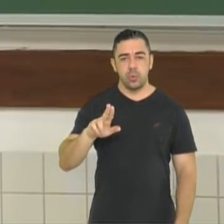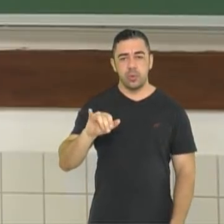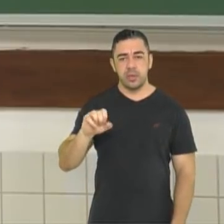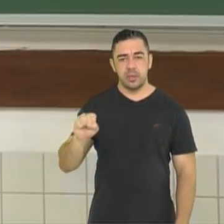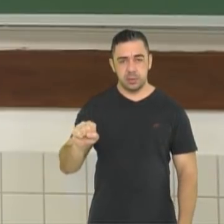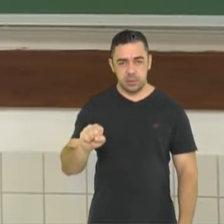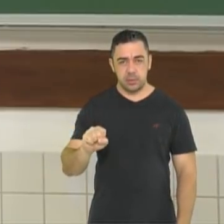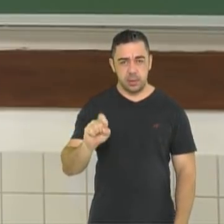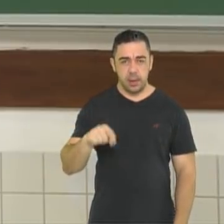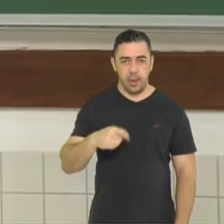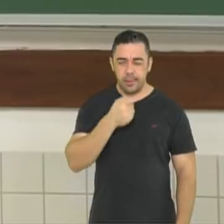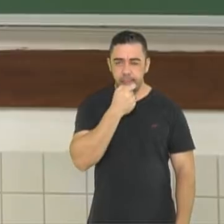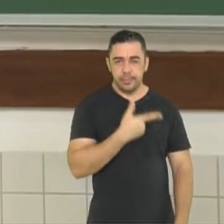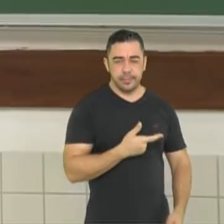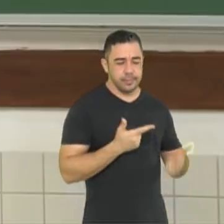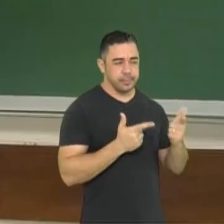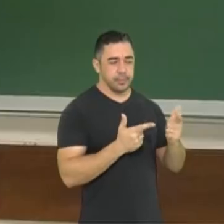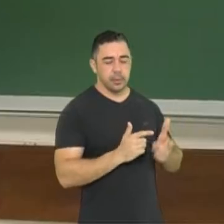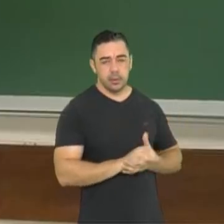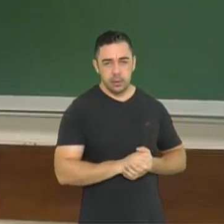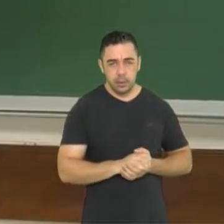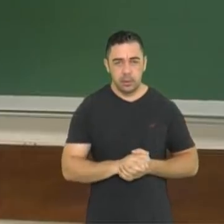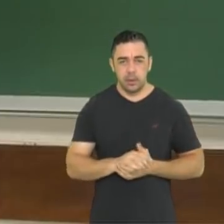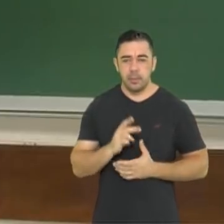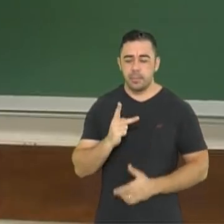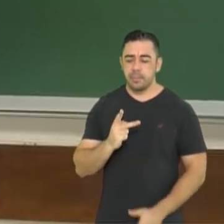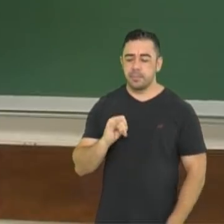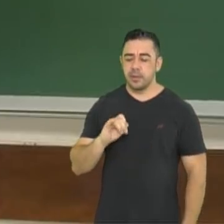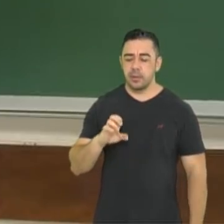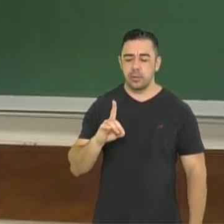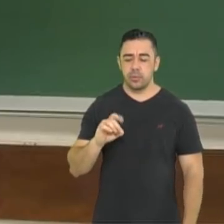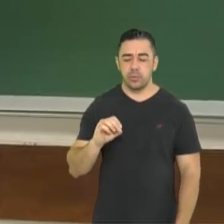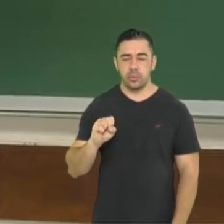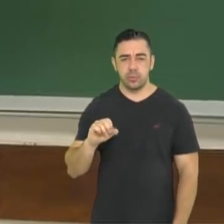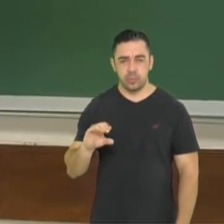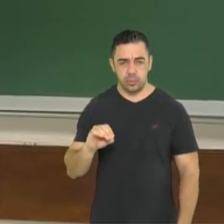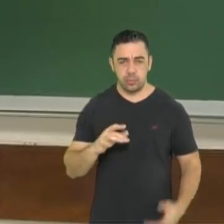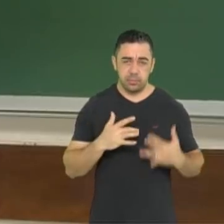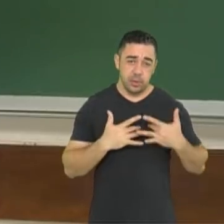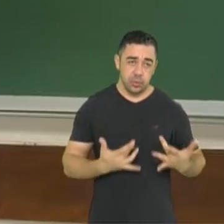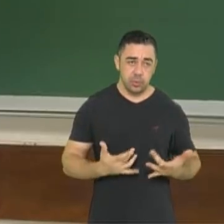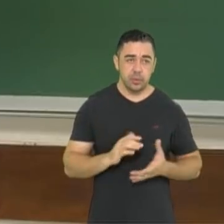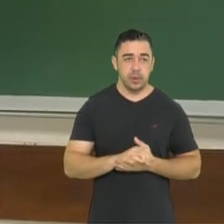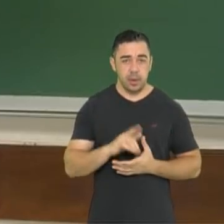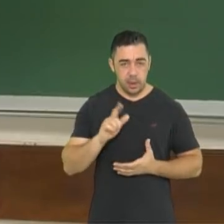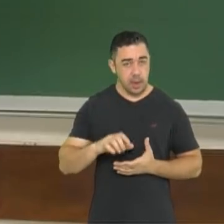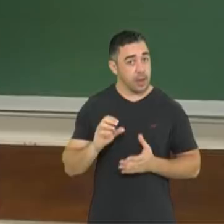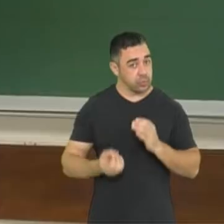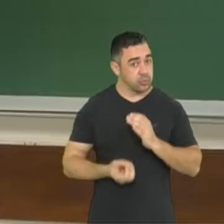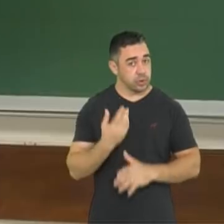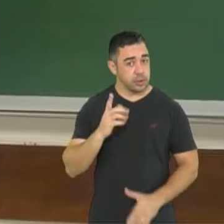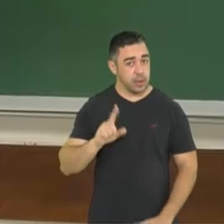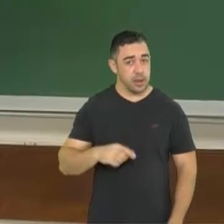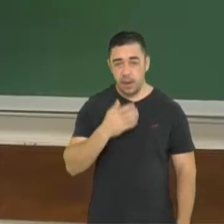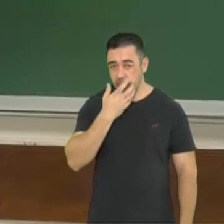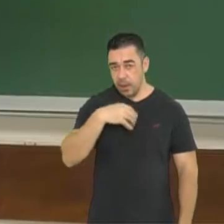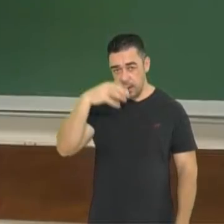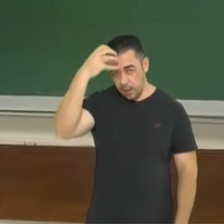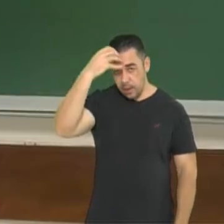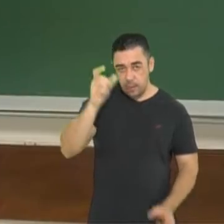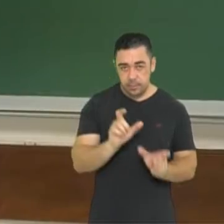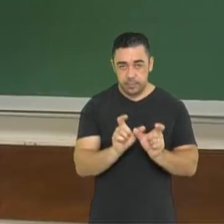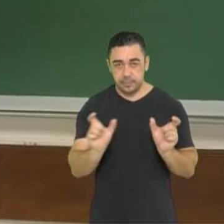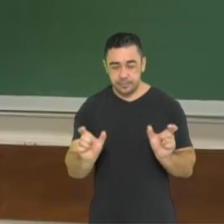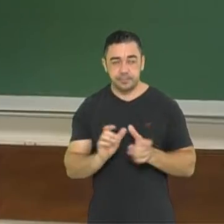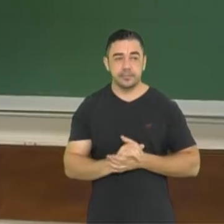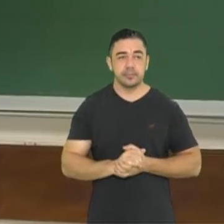Era meio que uma chacota, uma forma de tirar sarro das pessoas, desses nobres, desses reis na época. Era assim que surgiam esses